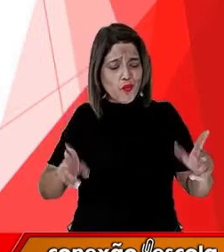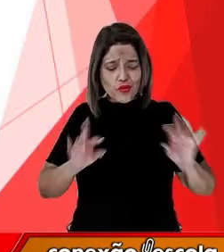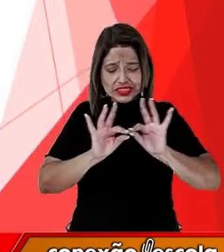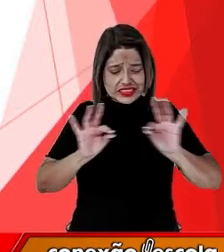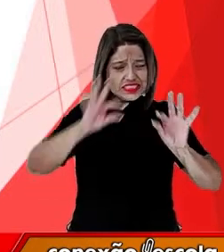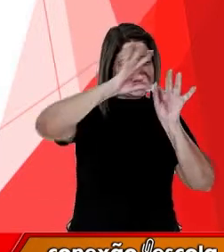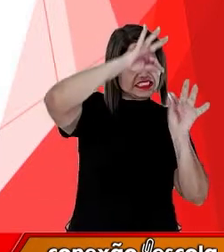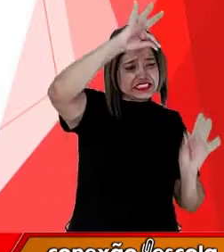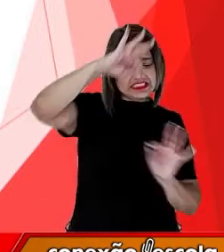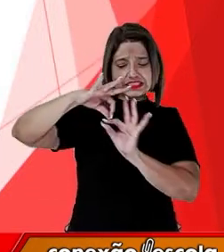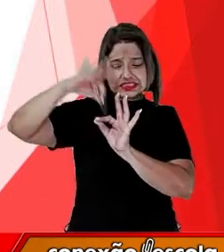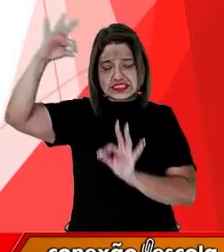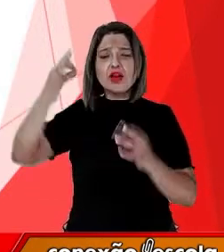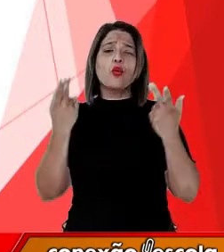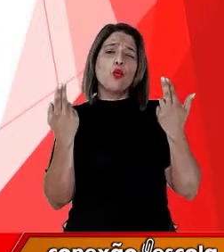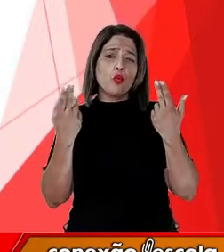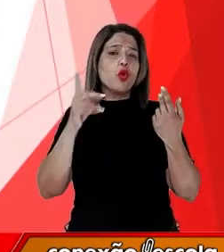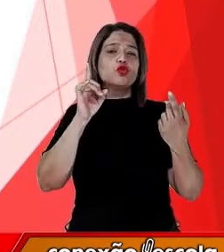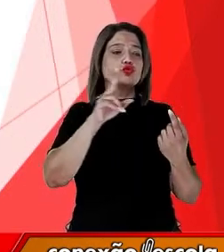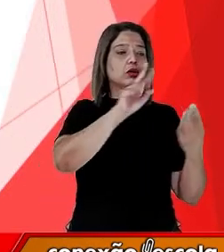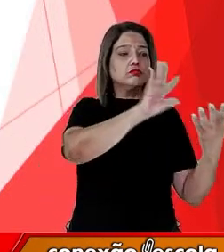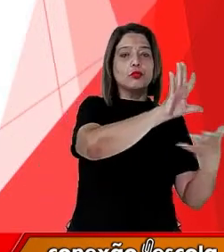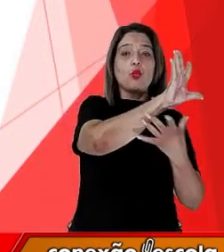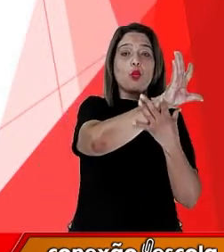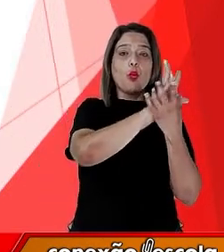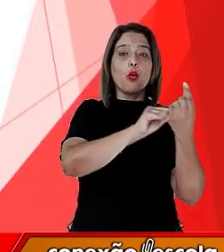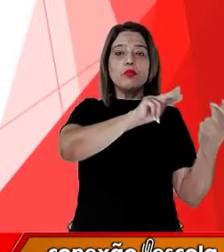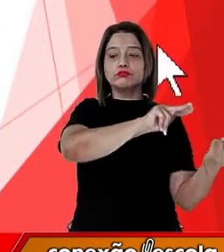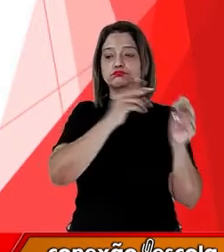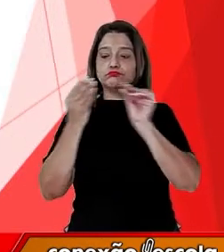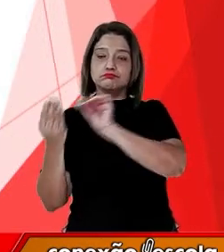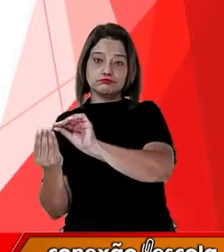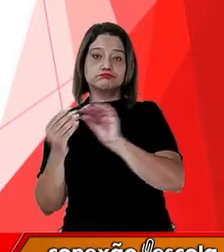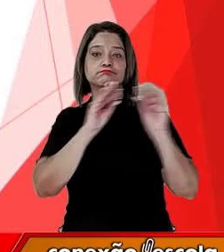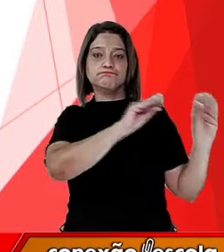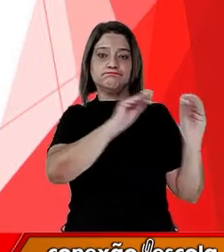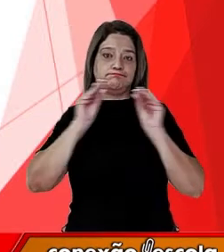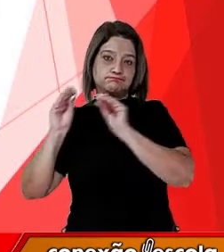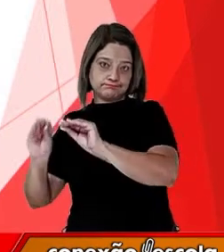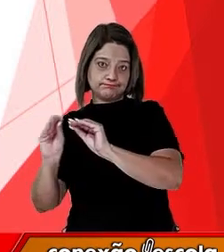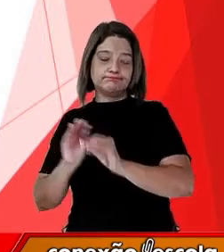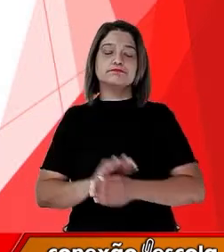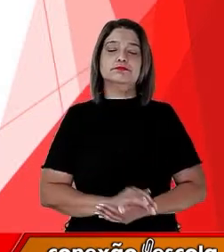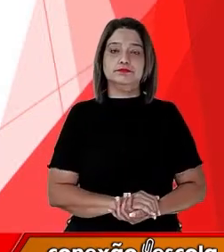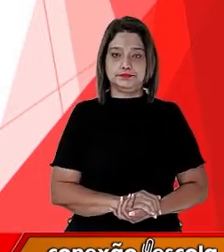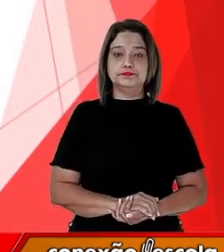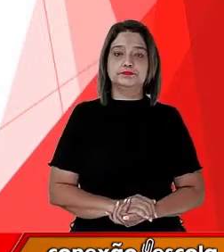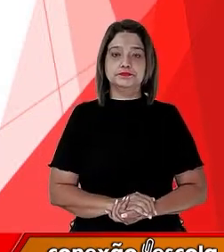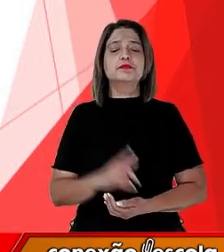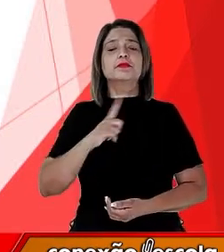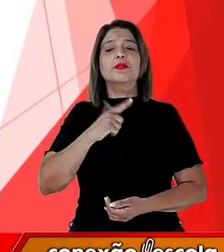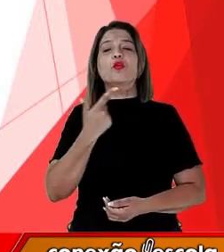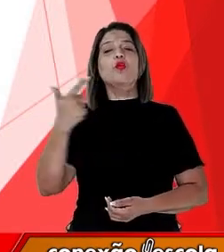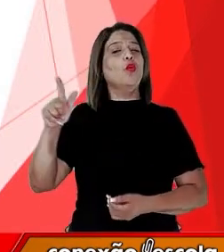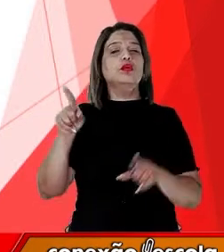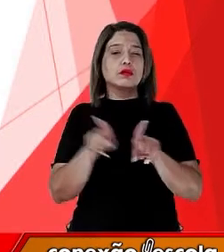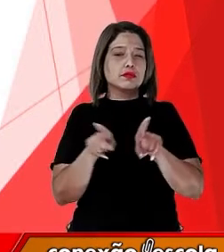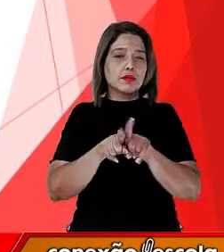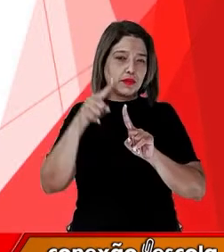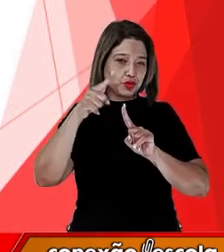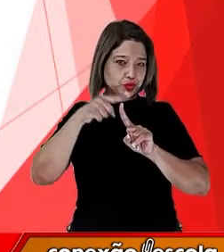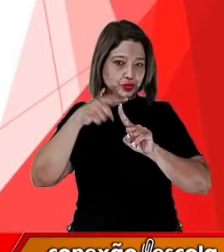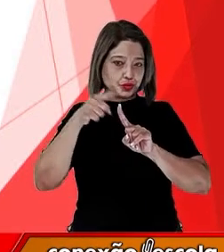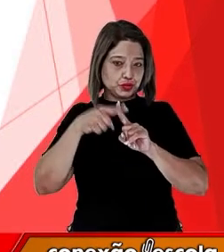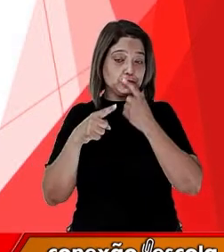foi transportado de lado. Por isso, translação. Um outro caso de translação, nós podemos observar